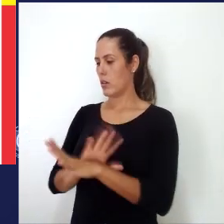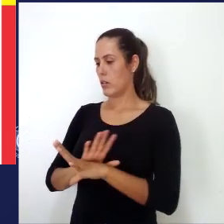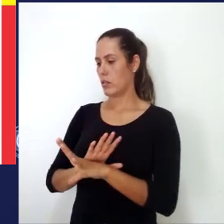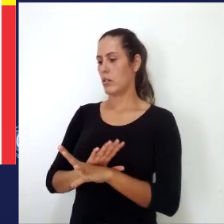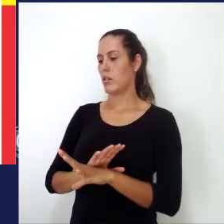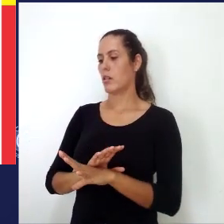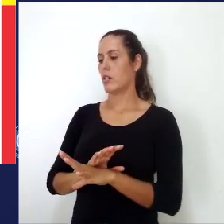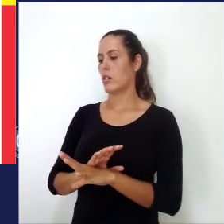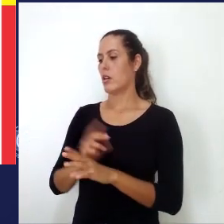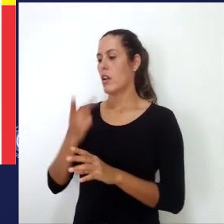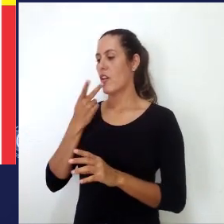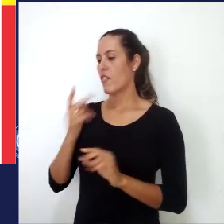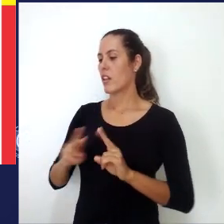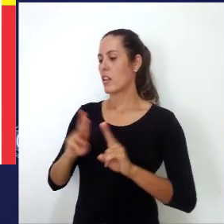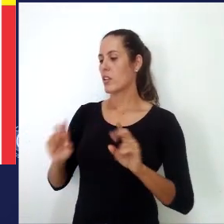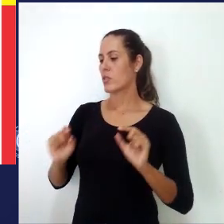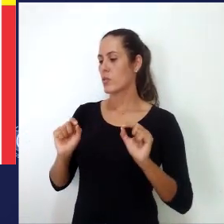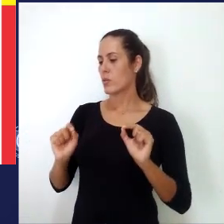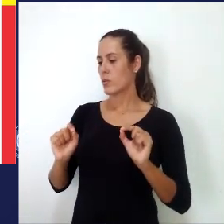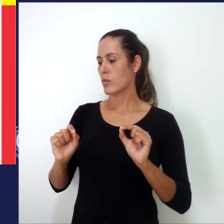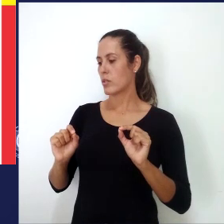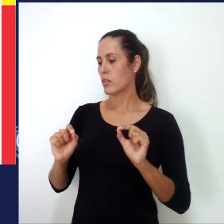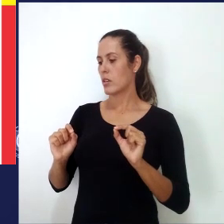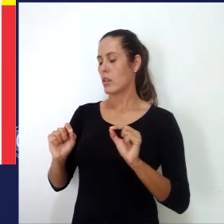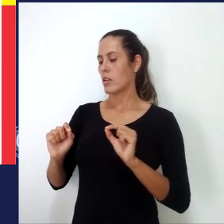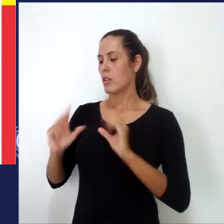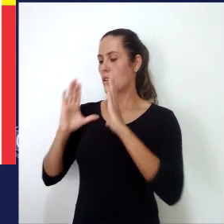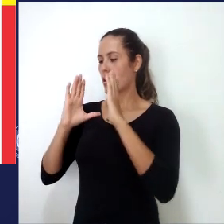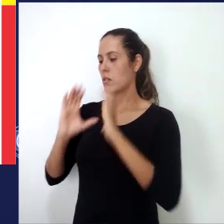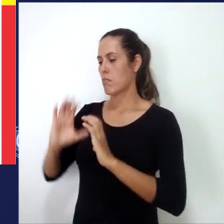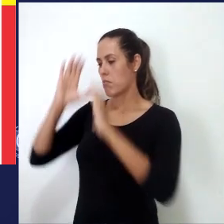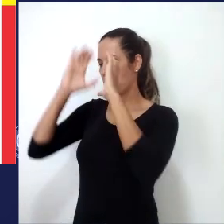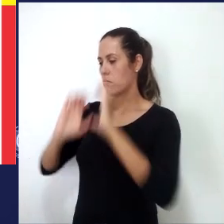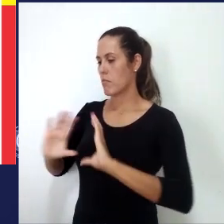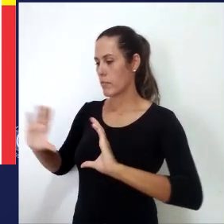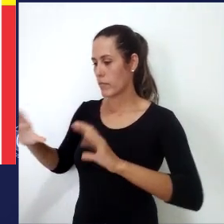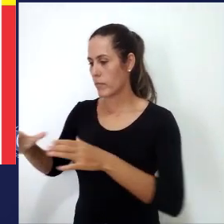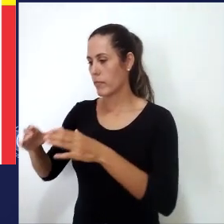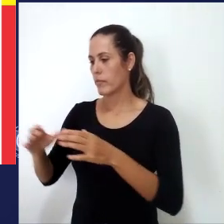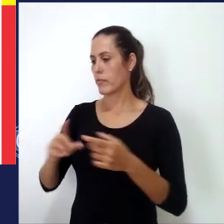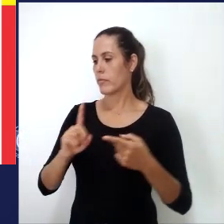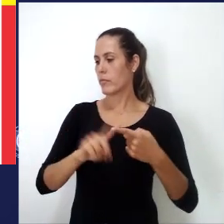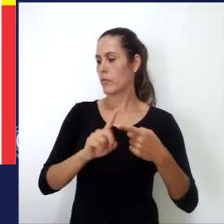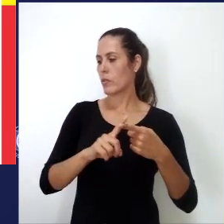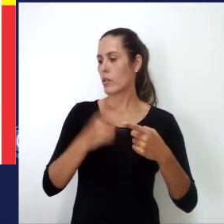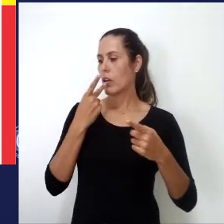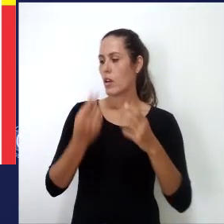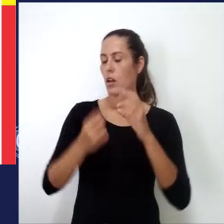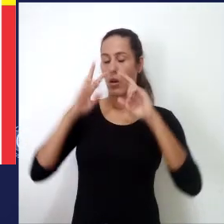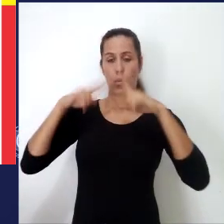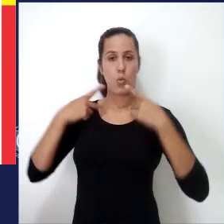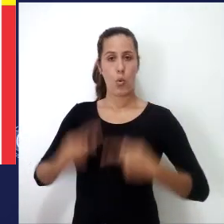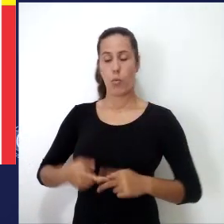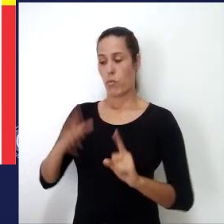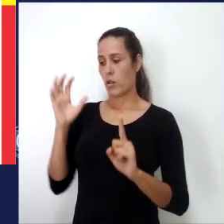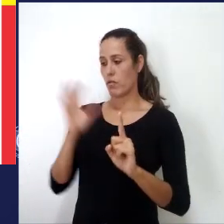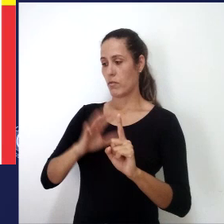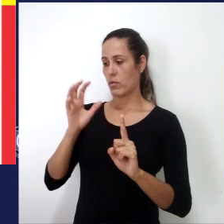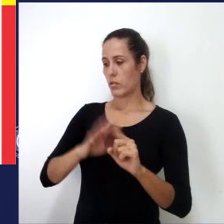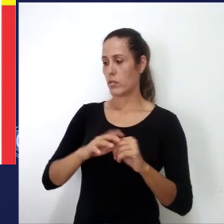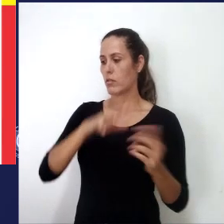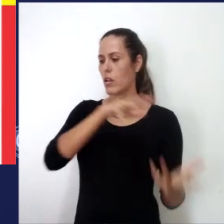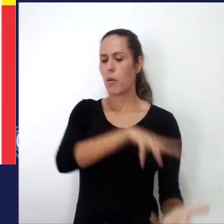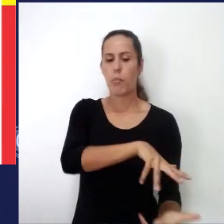Quando se fala de antrópica, na realidade vai ser aquele impacto que é produzido pela ação do homem. A planetária vai